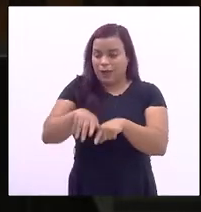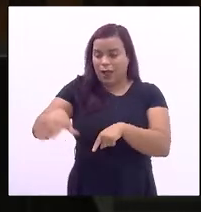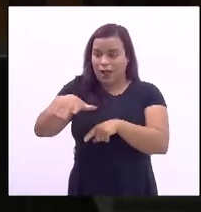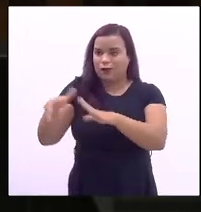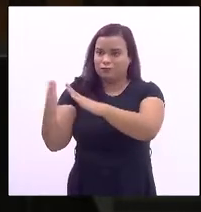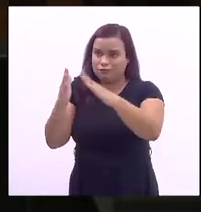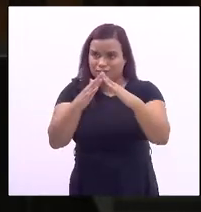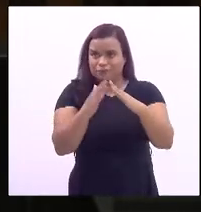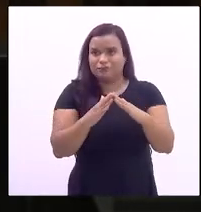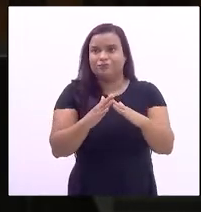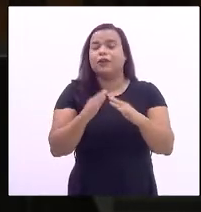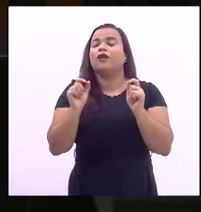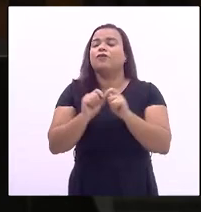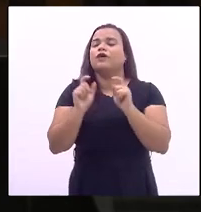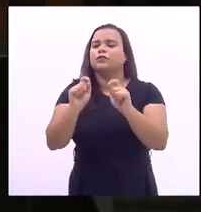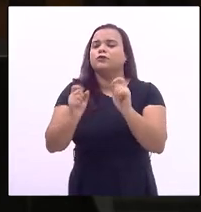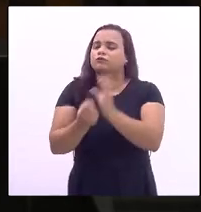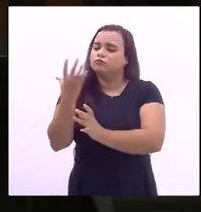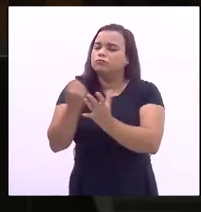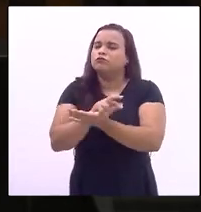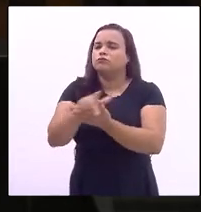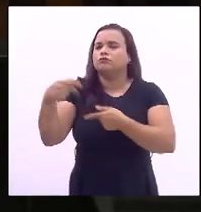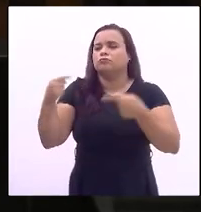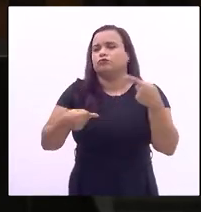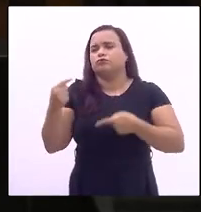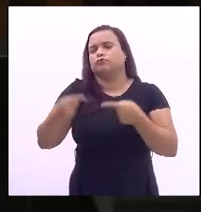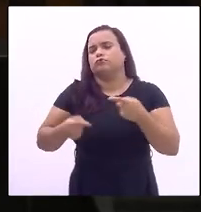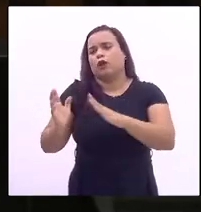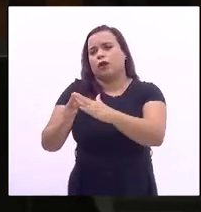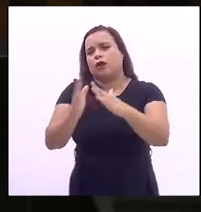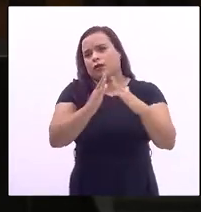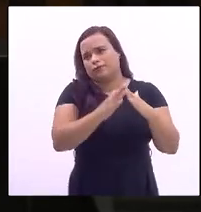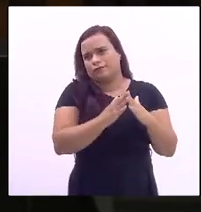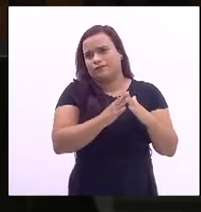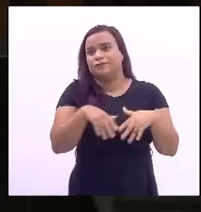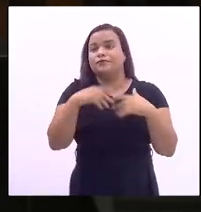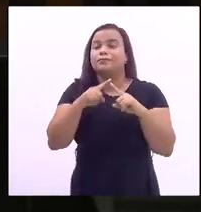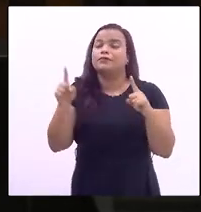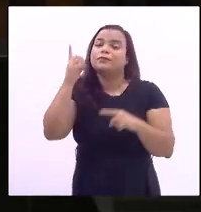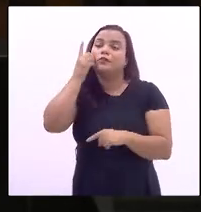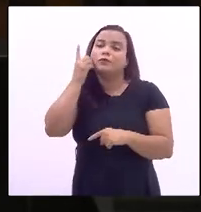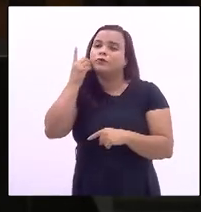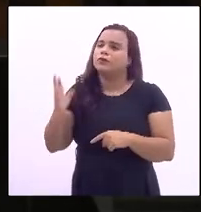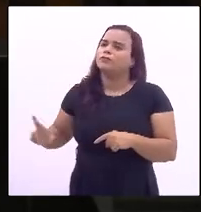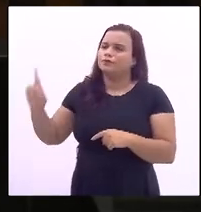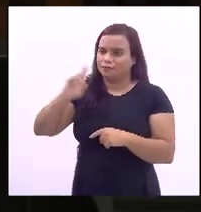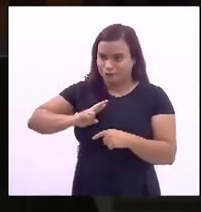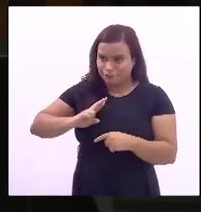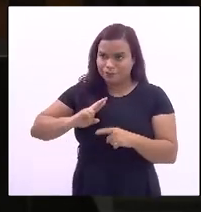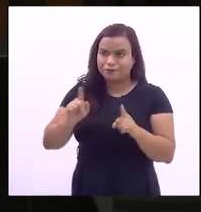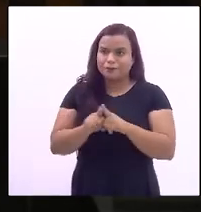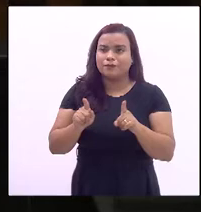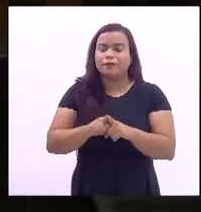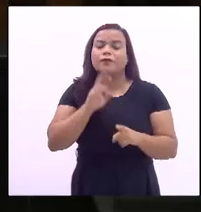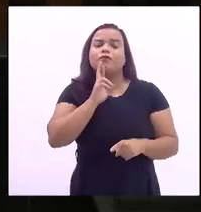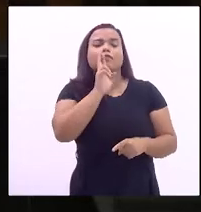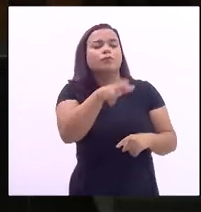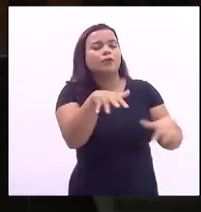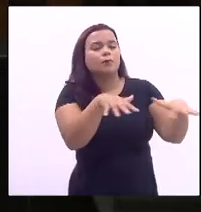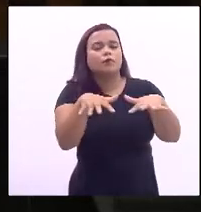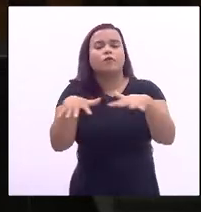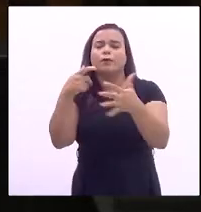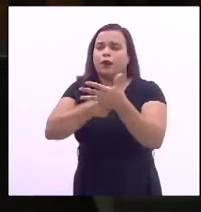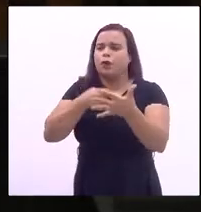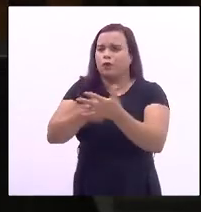tratar de políticas habitacionais EA resposta que o deputado nos dava e dava para os movimentos da luta pela